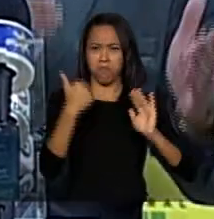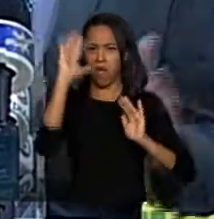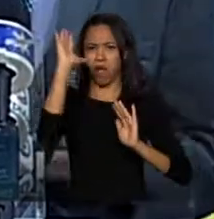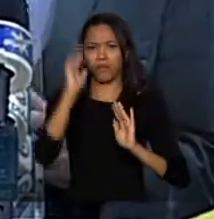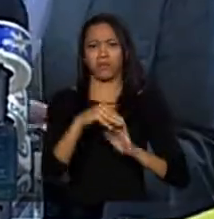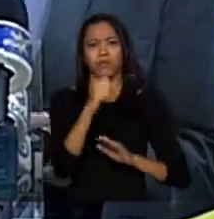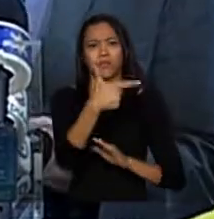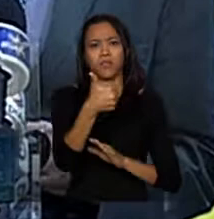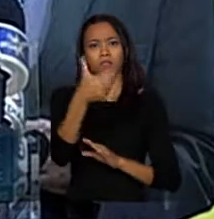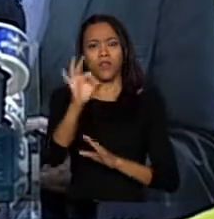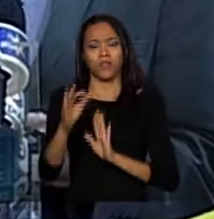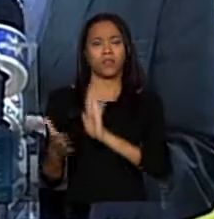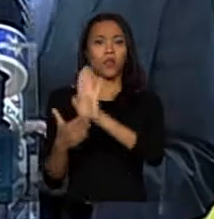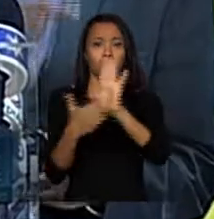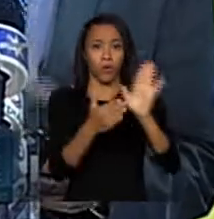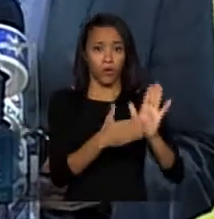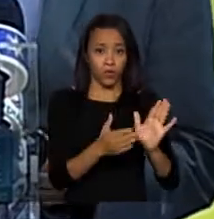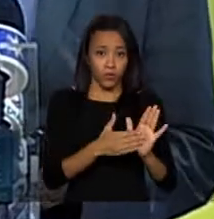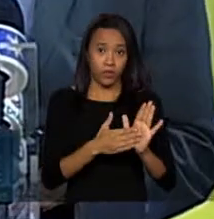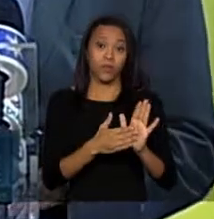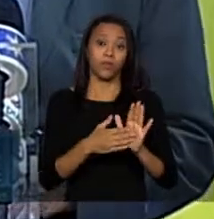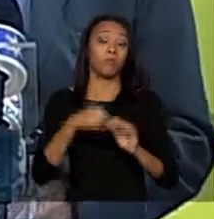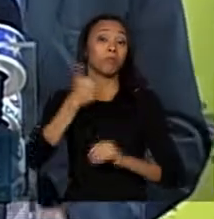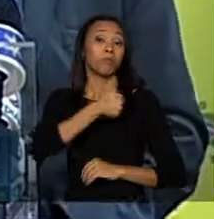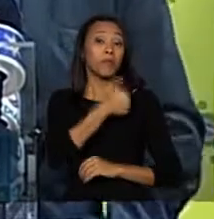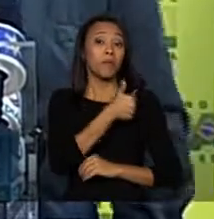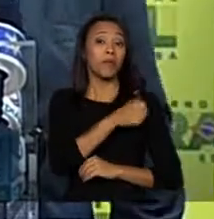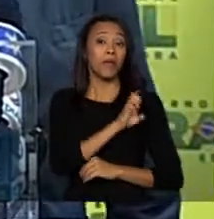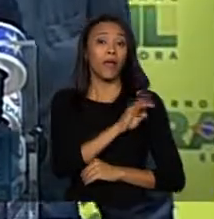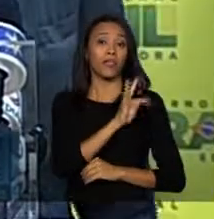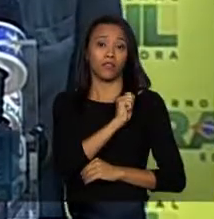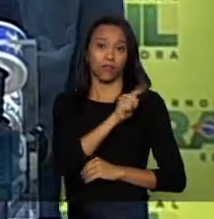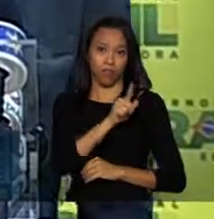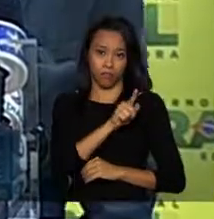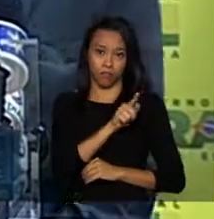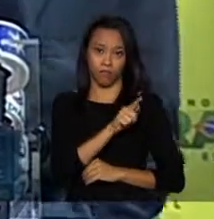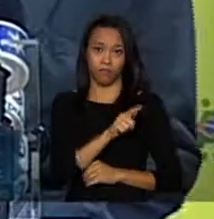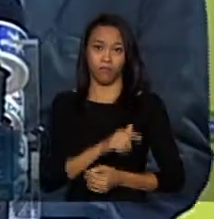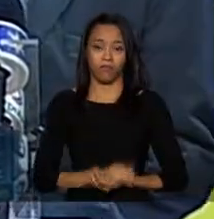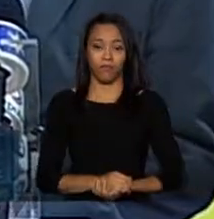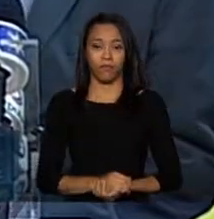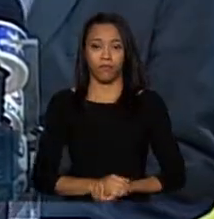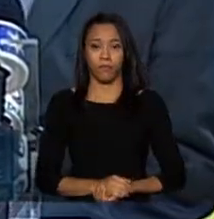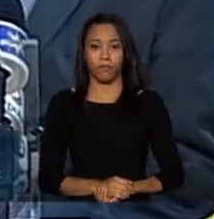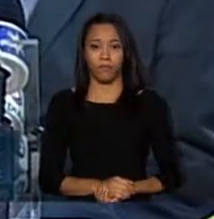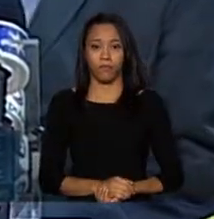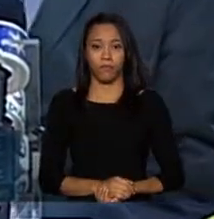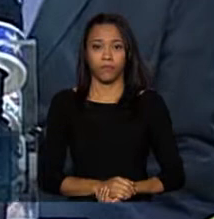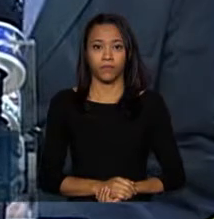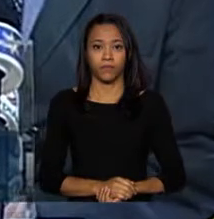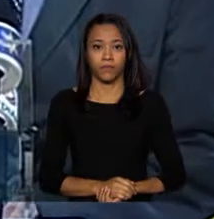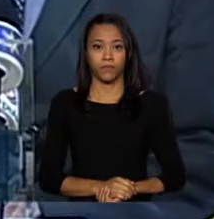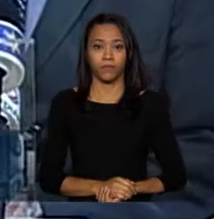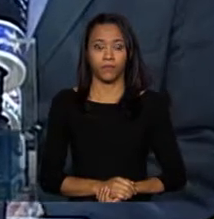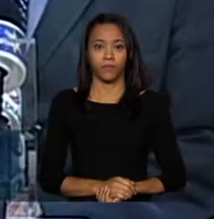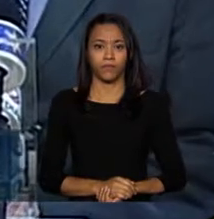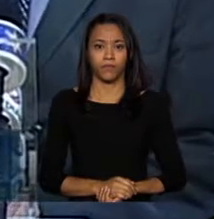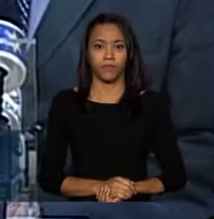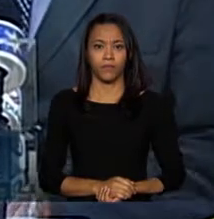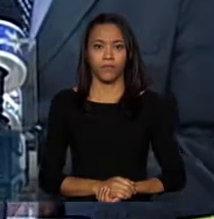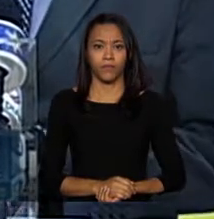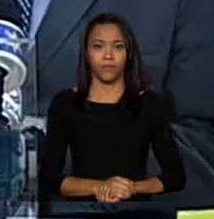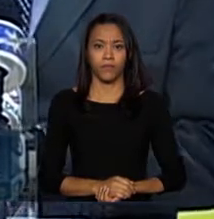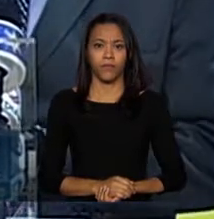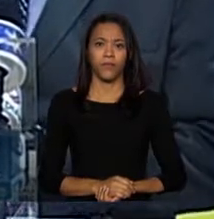mais de 210 propostas para os 39 municípios do primeiro edital. Ok, gente? A obrigação do programa Mais Médicos, que está tendo uma adesão maior